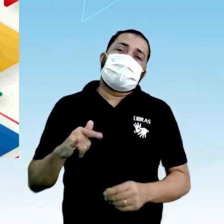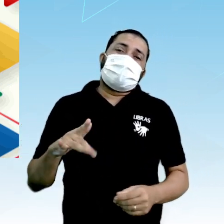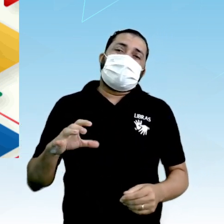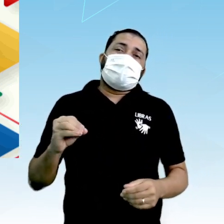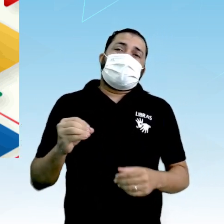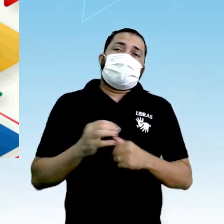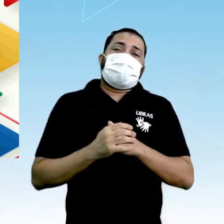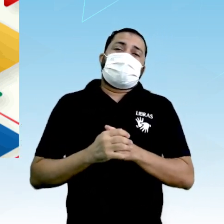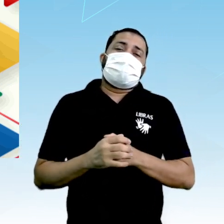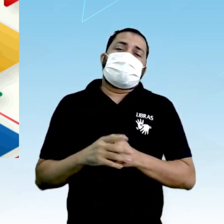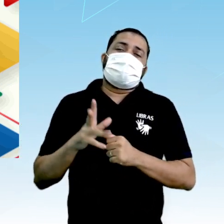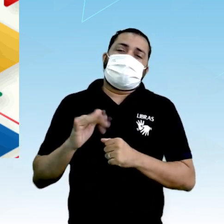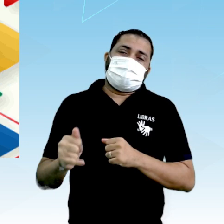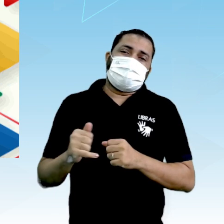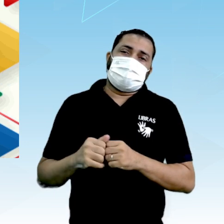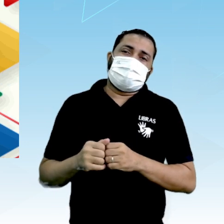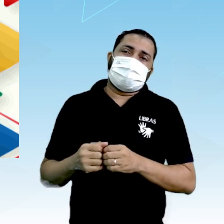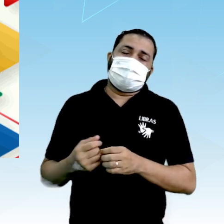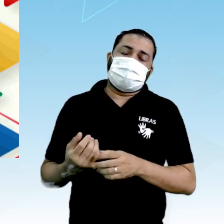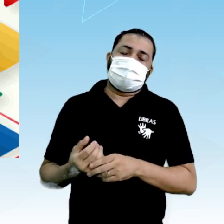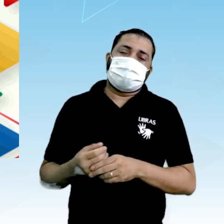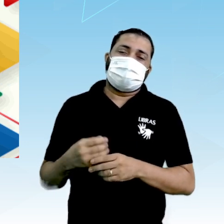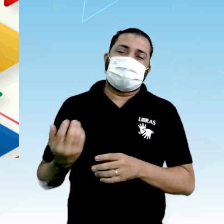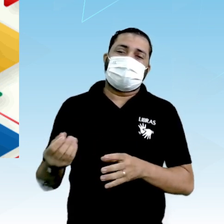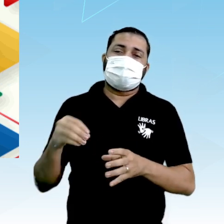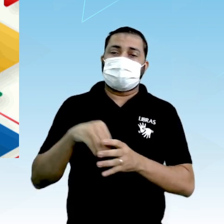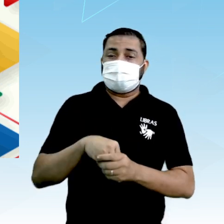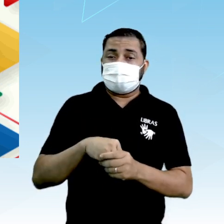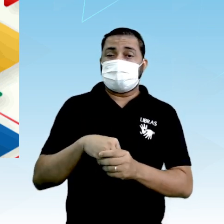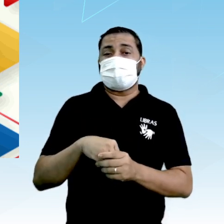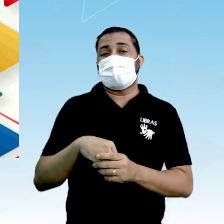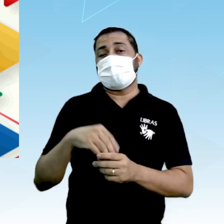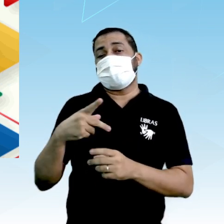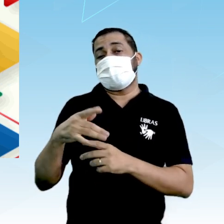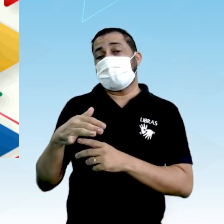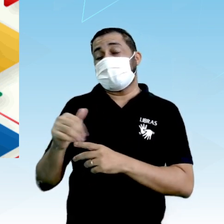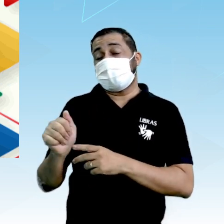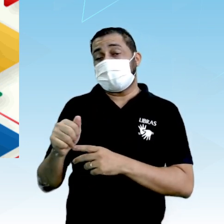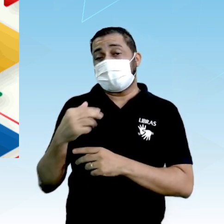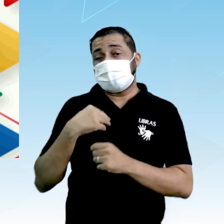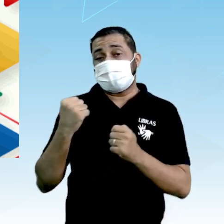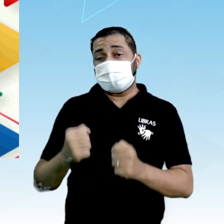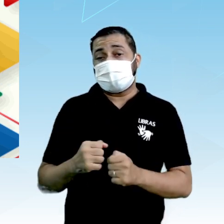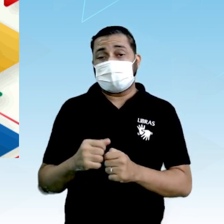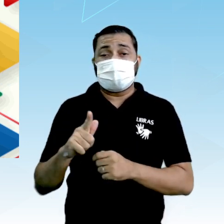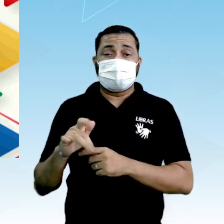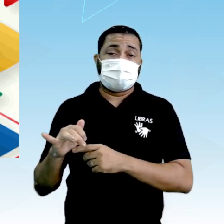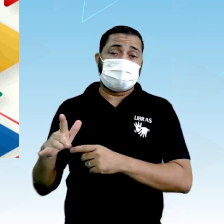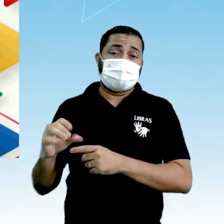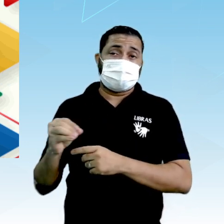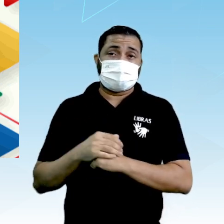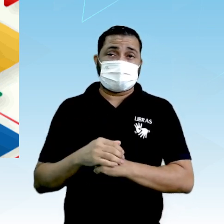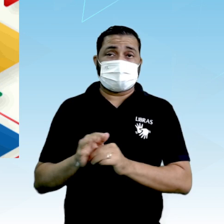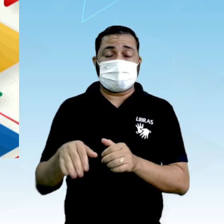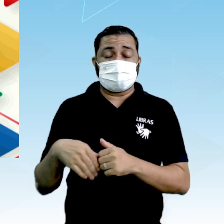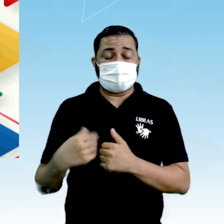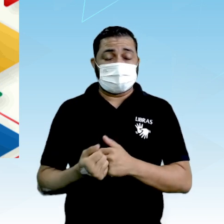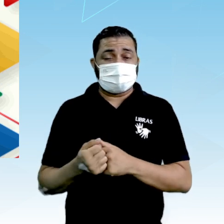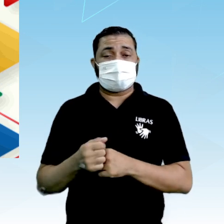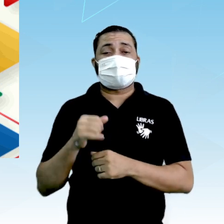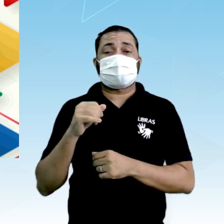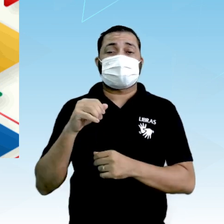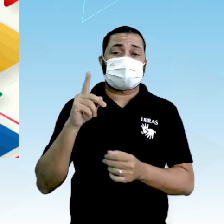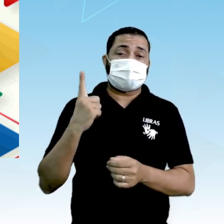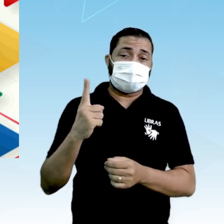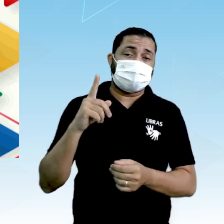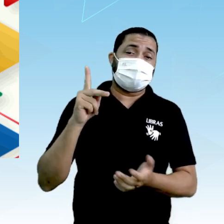da solução vão se depositar sobre a peça que eu quero fazer a minha galvanoplastia, tá certo? Então, item 1